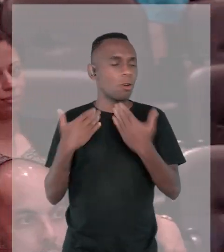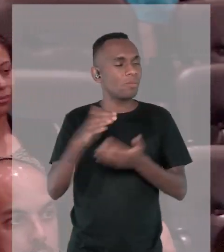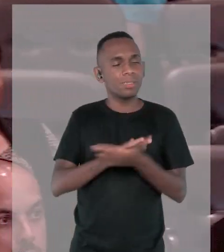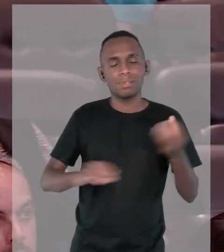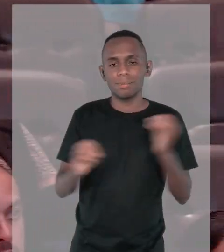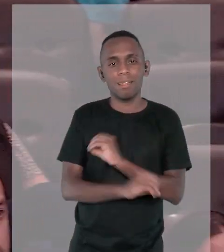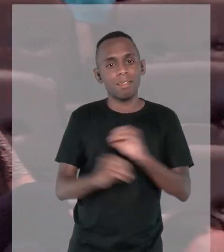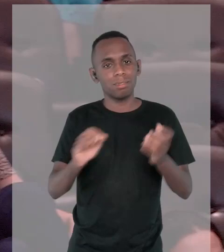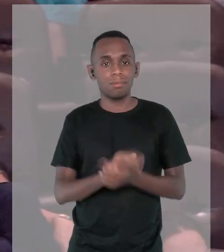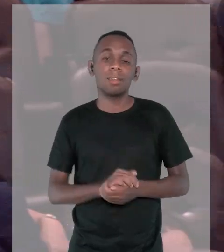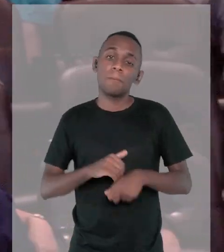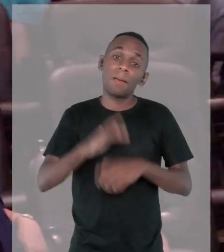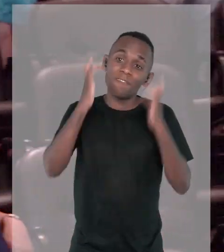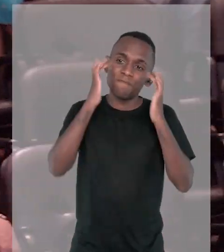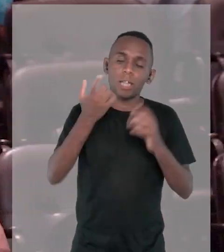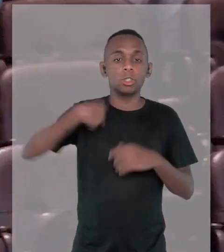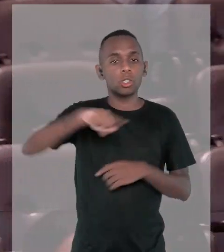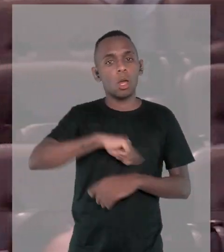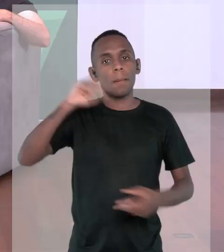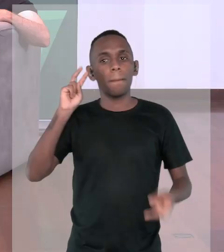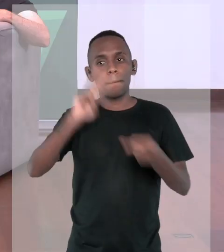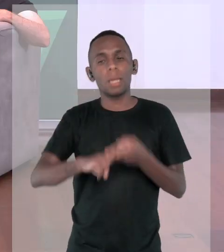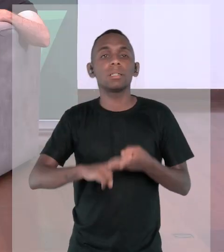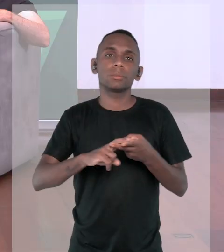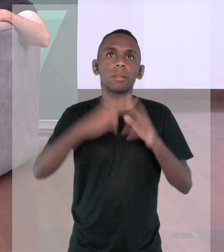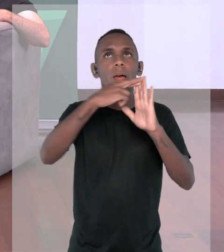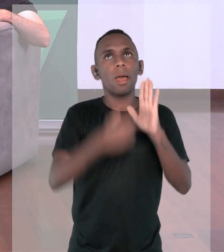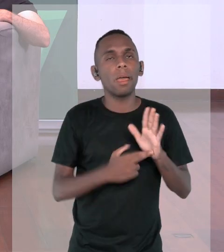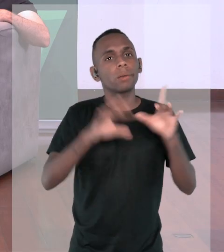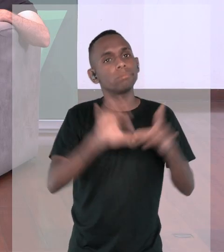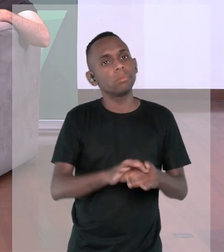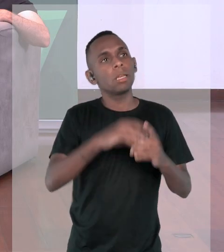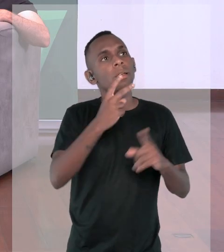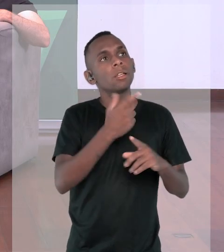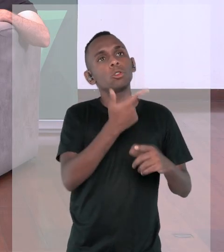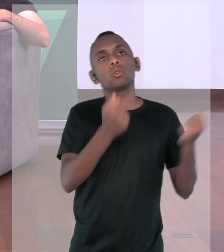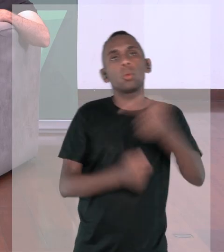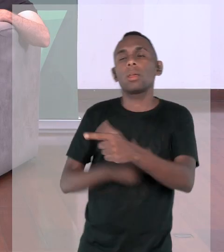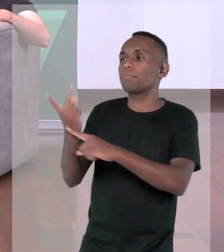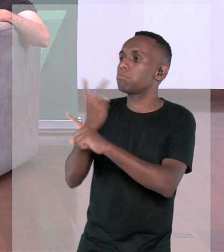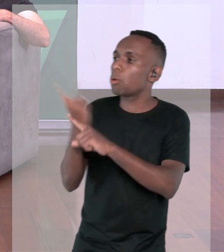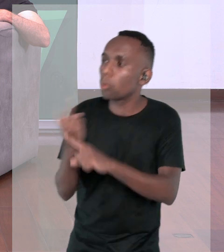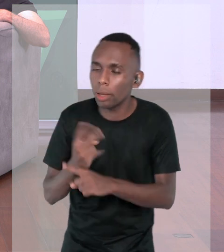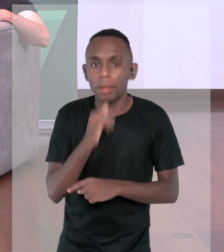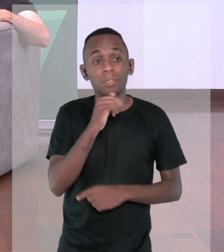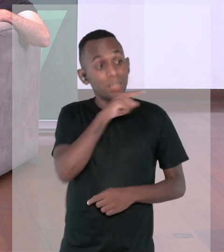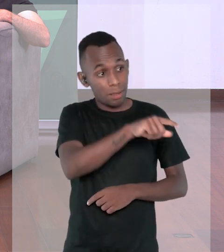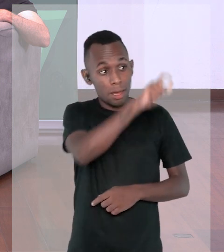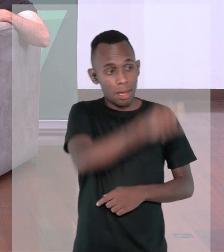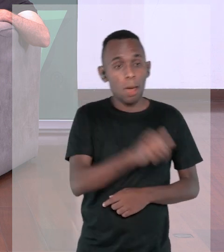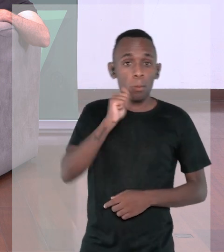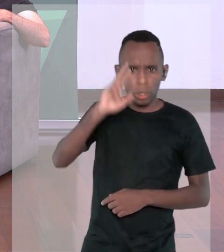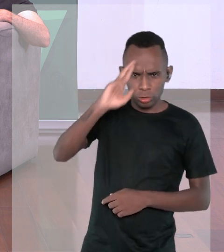também, né? É mais fácil a gente ficar preso na regra do que ir lá procurar. A senhora da